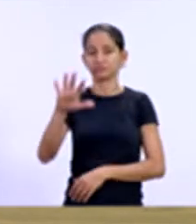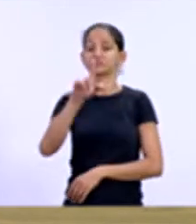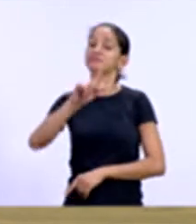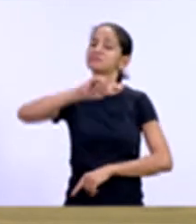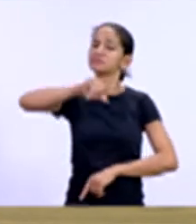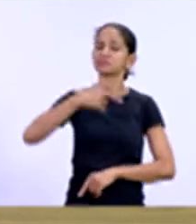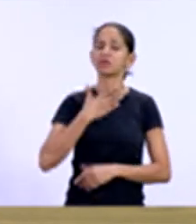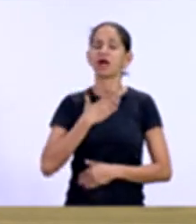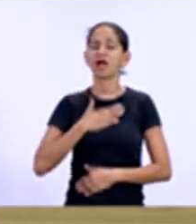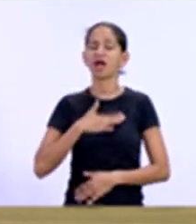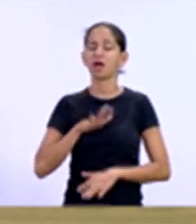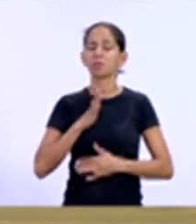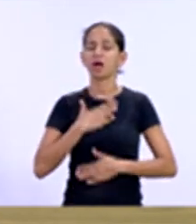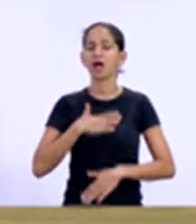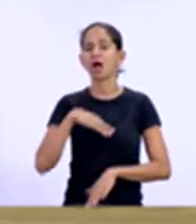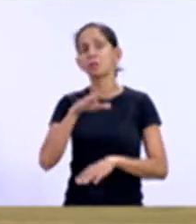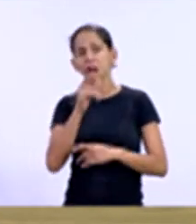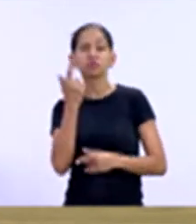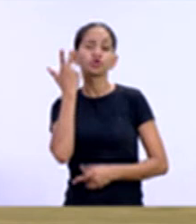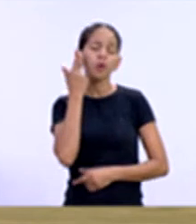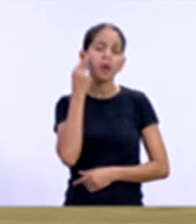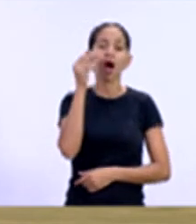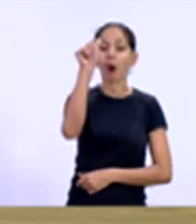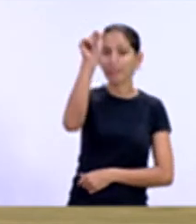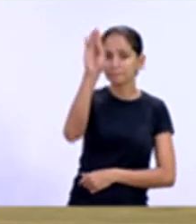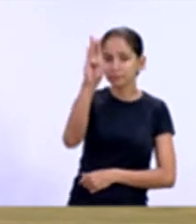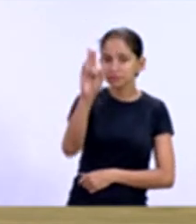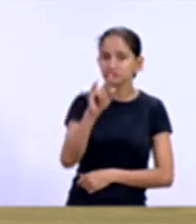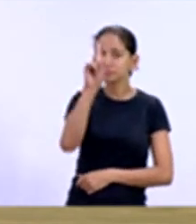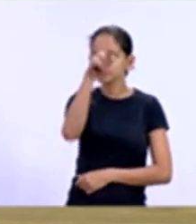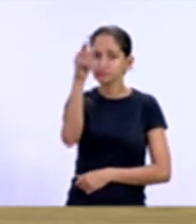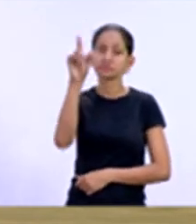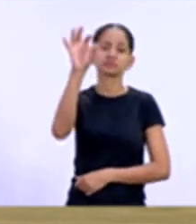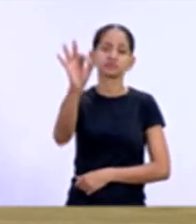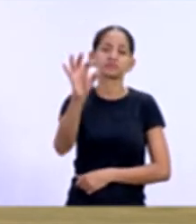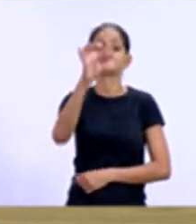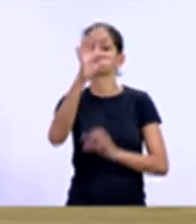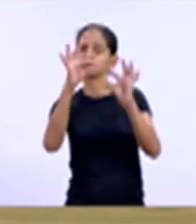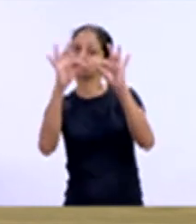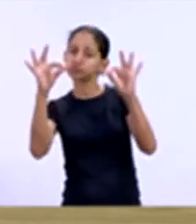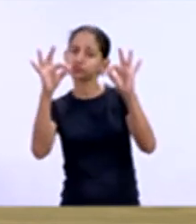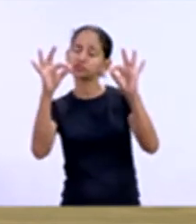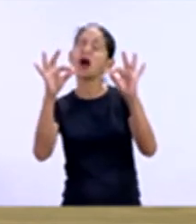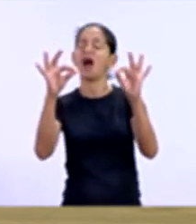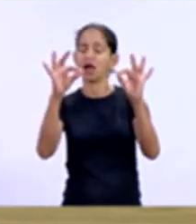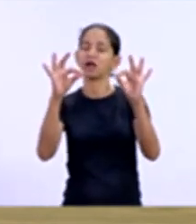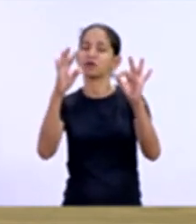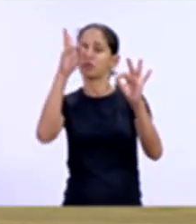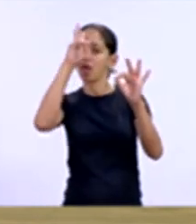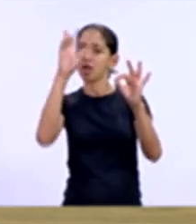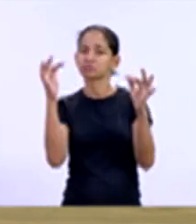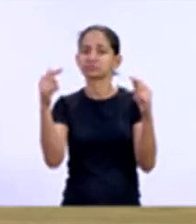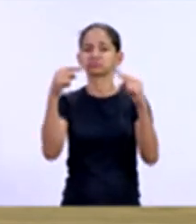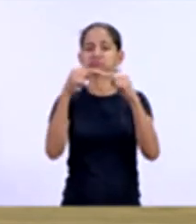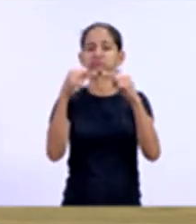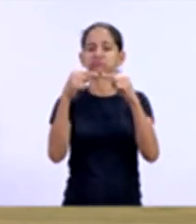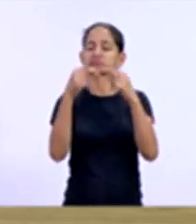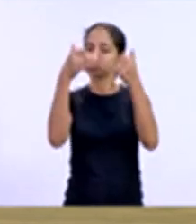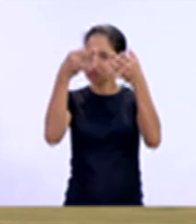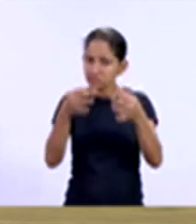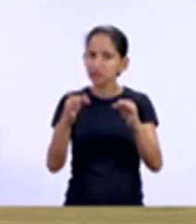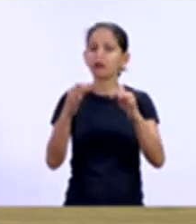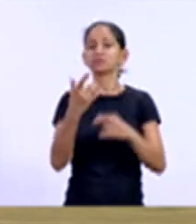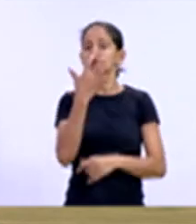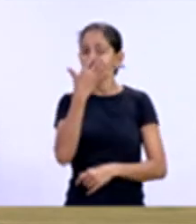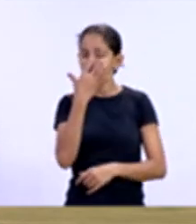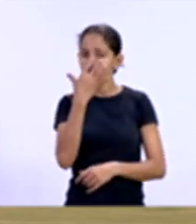São 10 questões de múltipla escolha. Escolha a alternativa que você julgar correta, mas se você assistiu essa aula, assistiu as demais